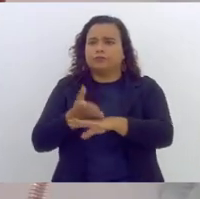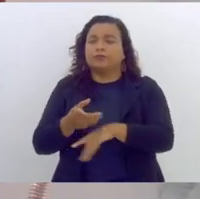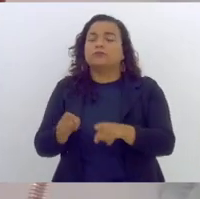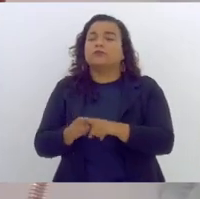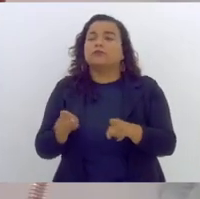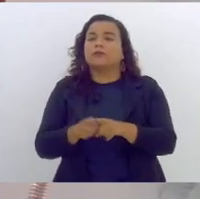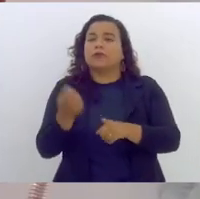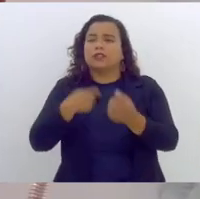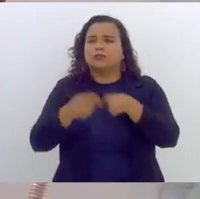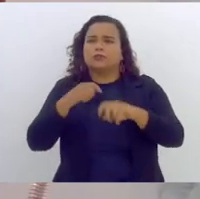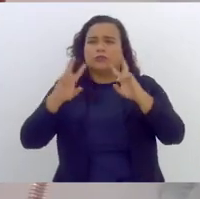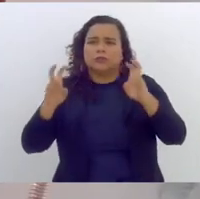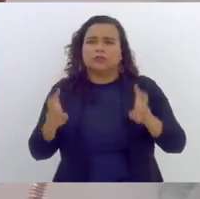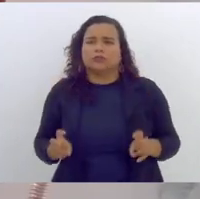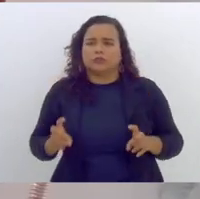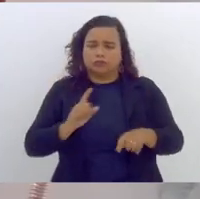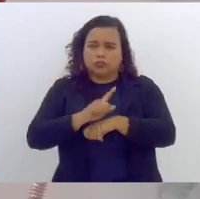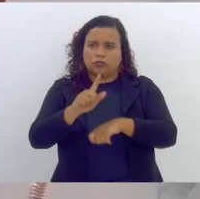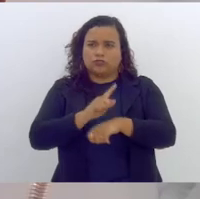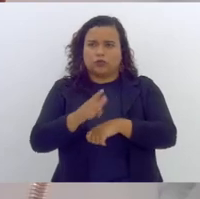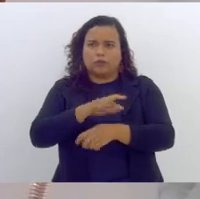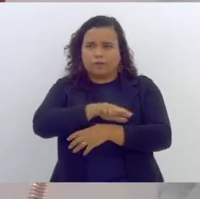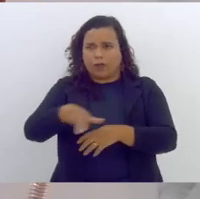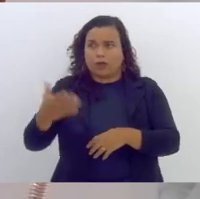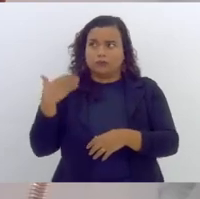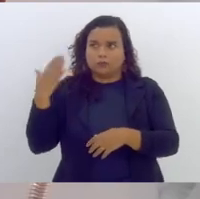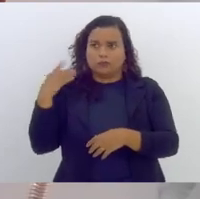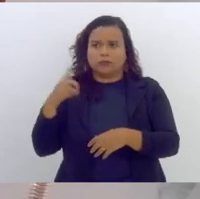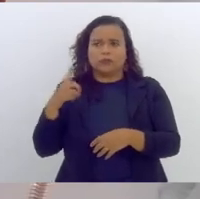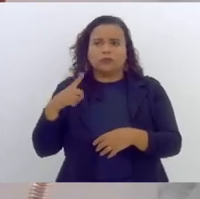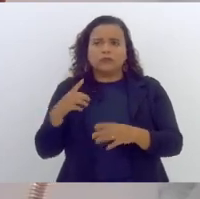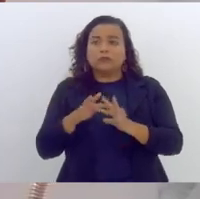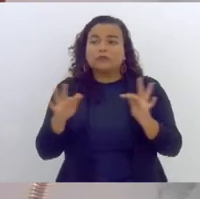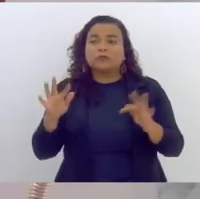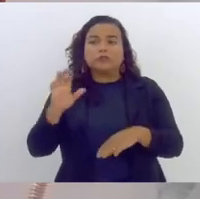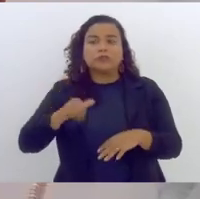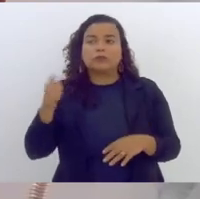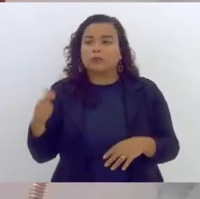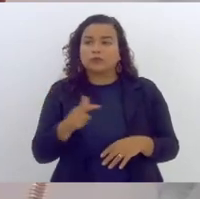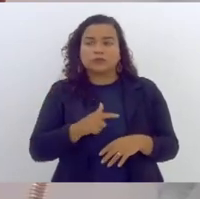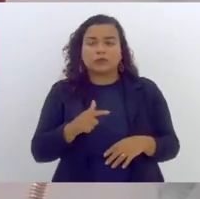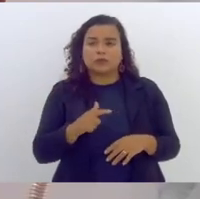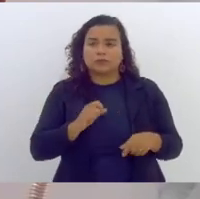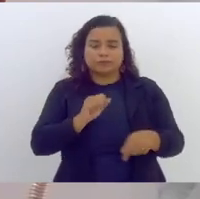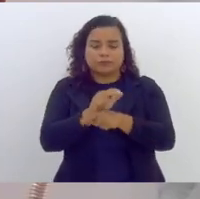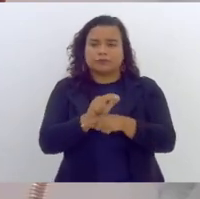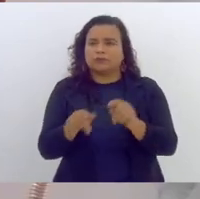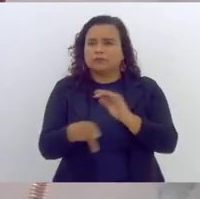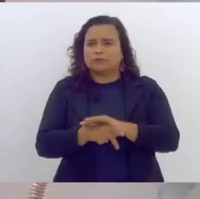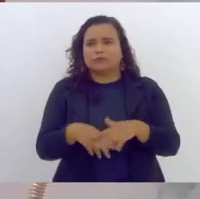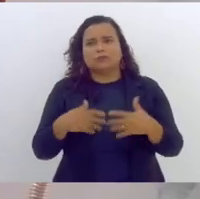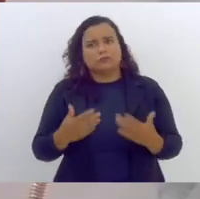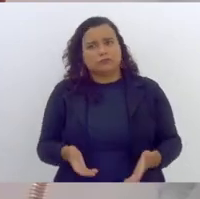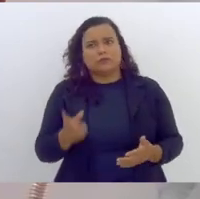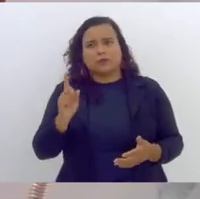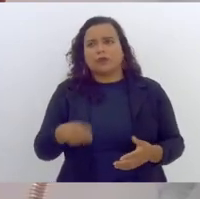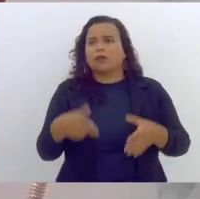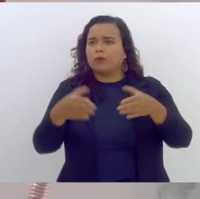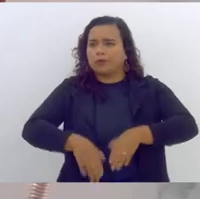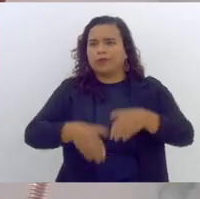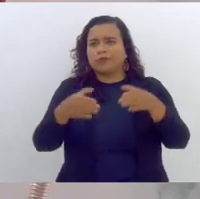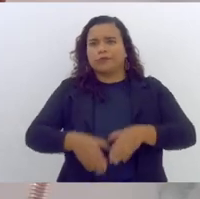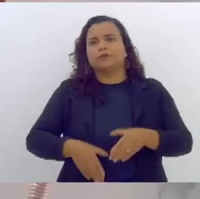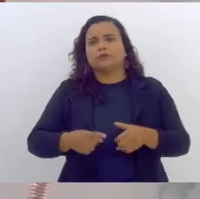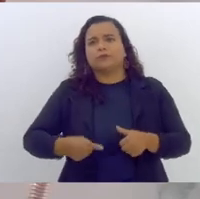administrativa repito de outras gestões lá atrás simplesmente não chamaram para ingressar na academia portanto é o concurso que